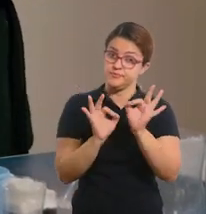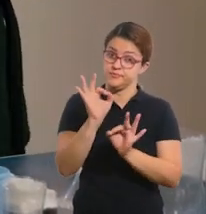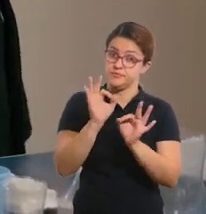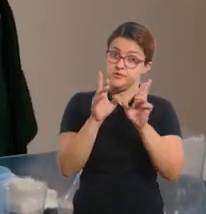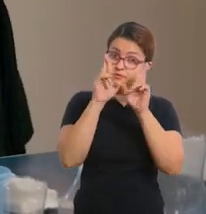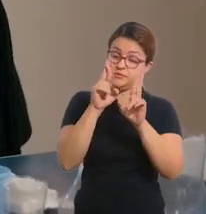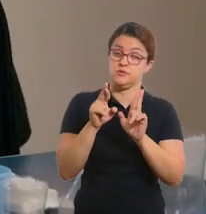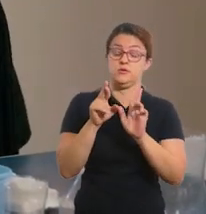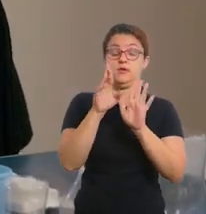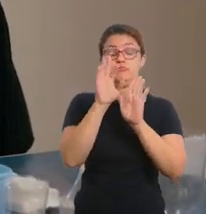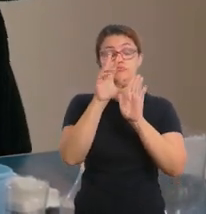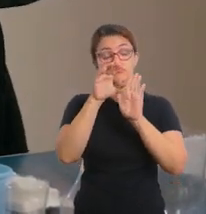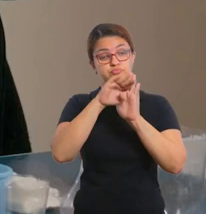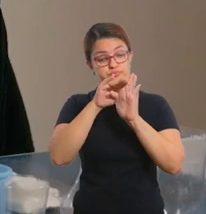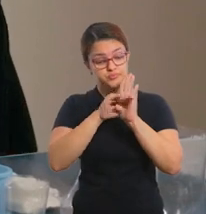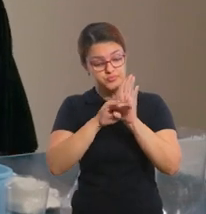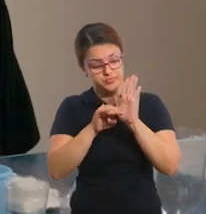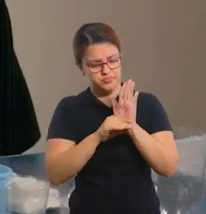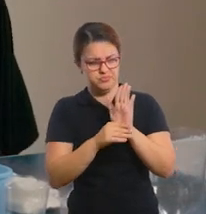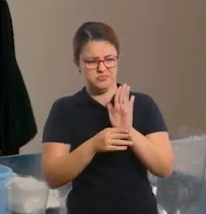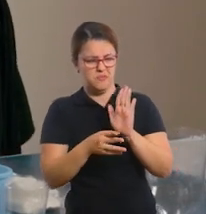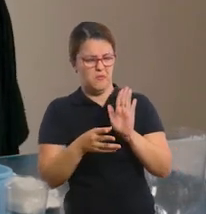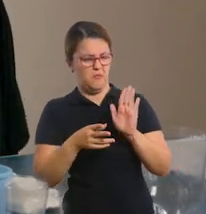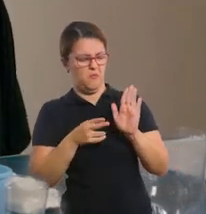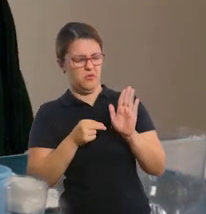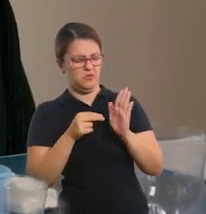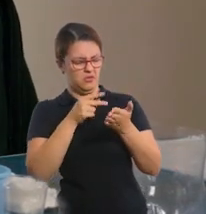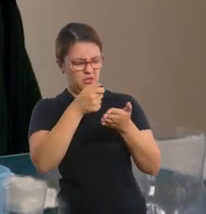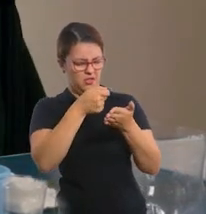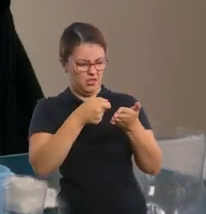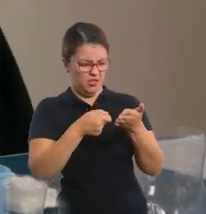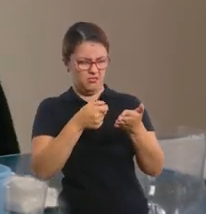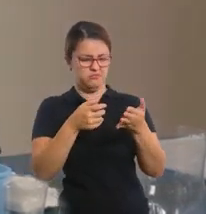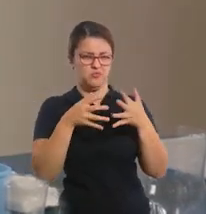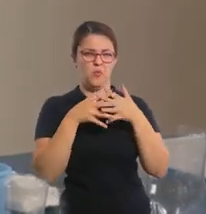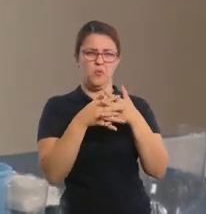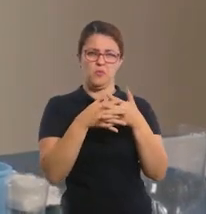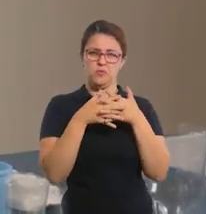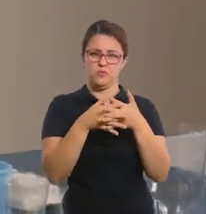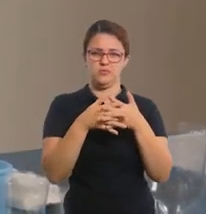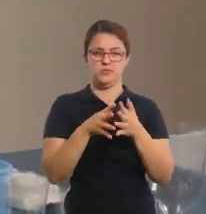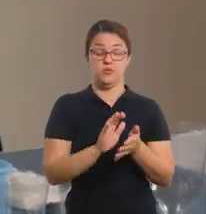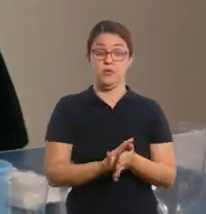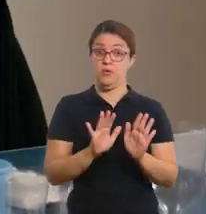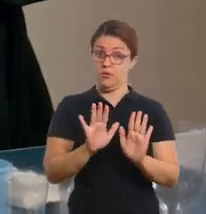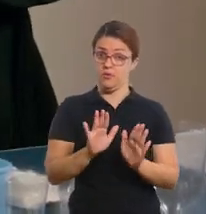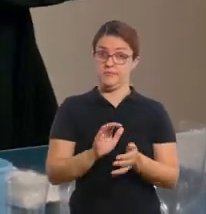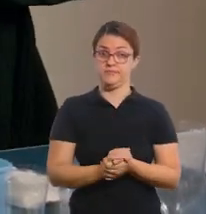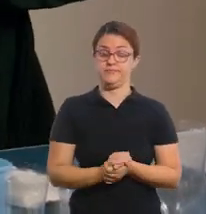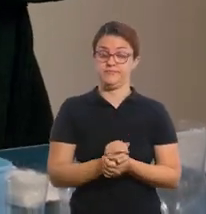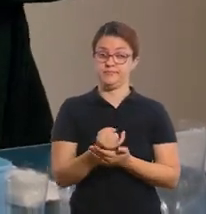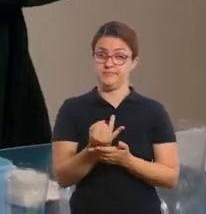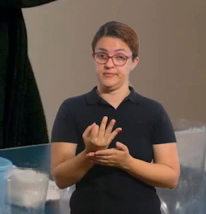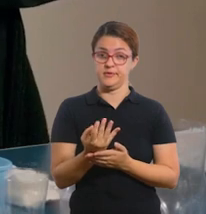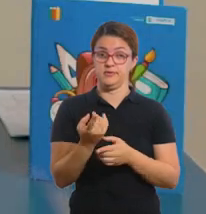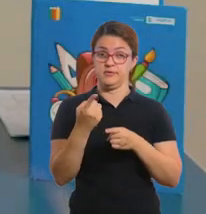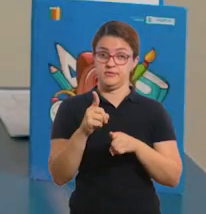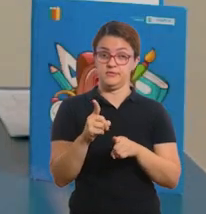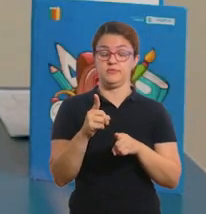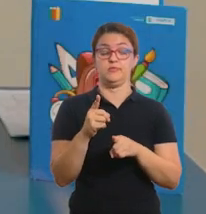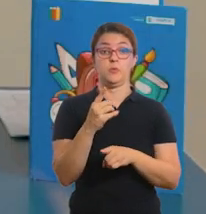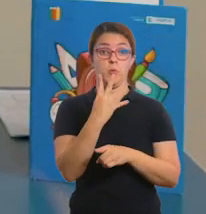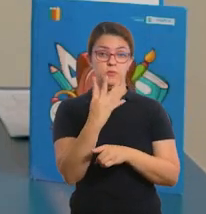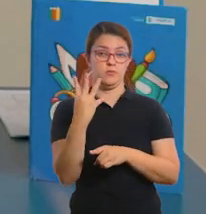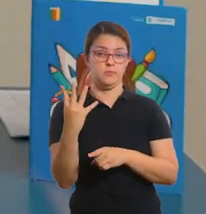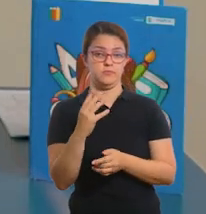respeitar a ordem das operações. Olhando assim, parece que é muito confuso, né? Mas vamos lá. Desafio dos